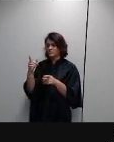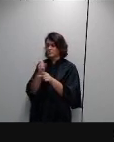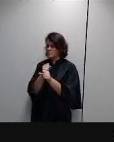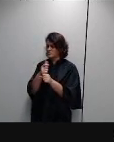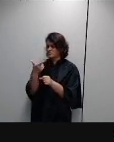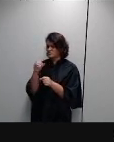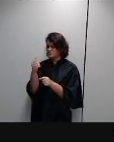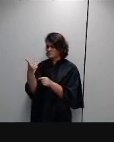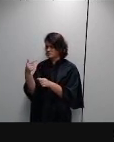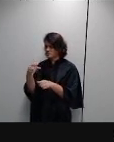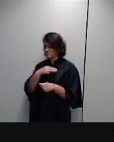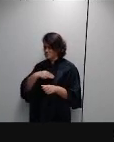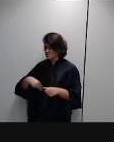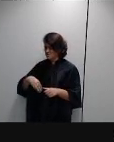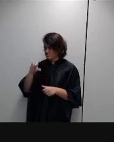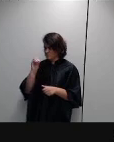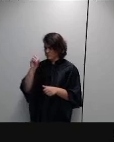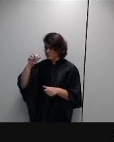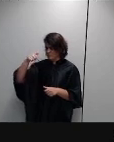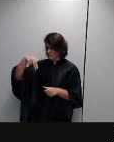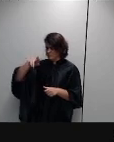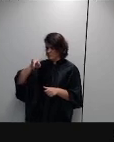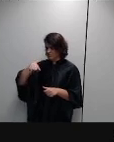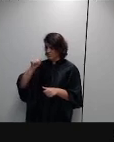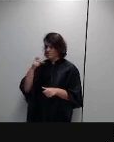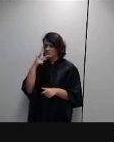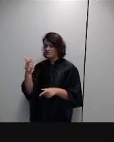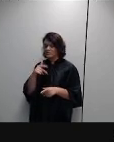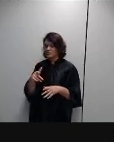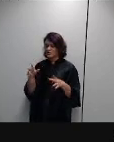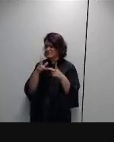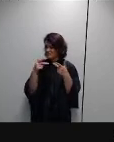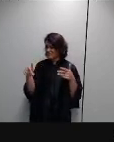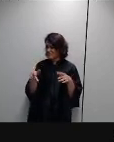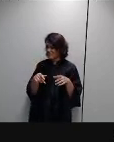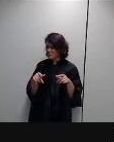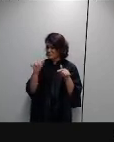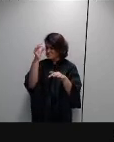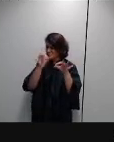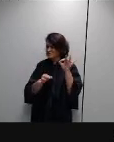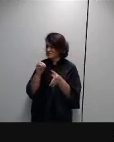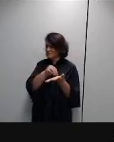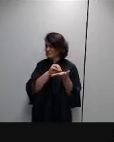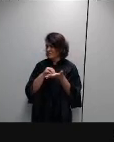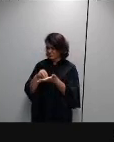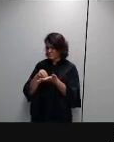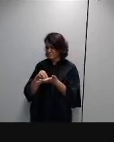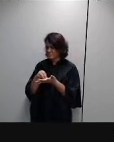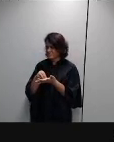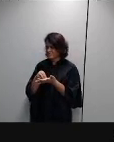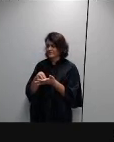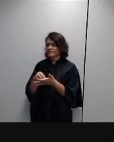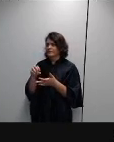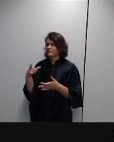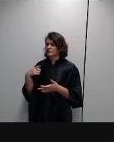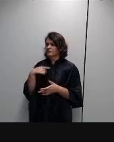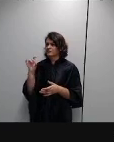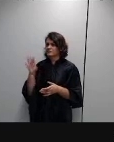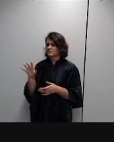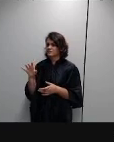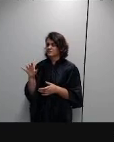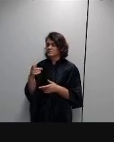que realmente a natureza jurídica o seminário não foi para o público e sim receita patrimonial